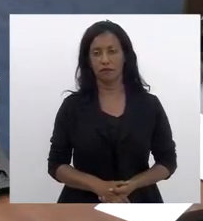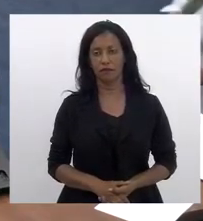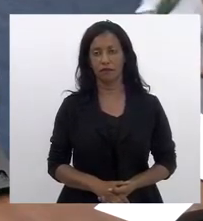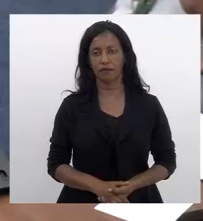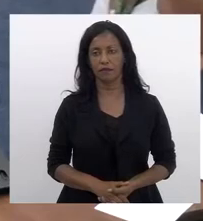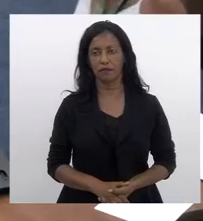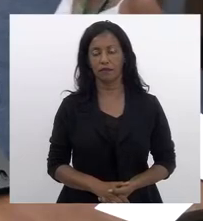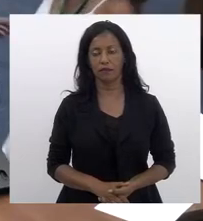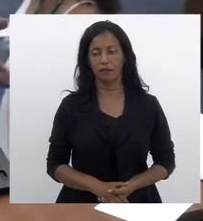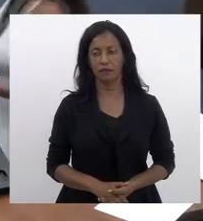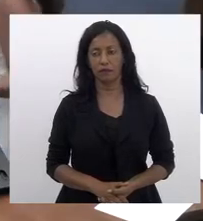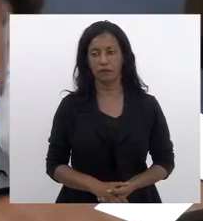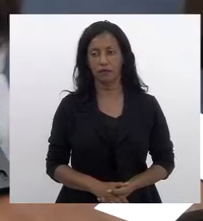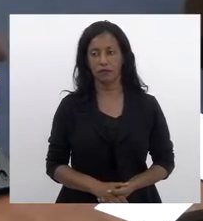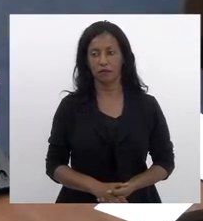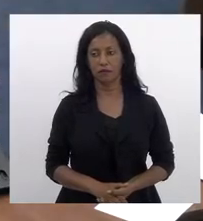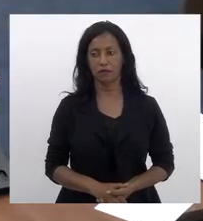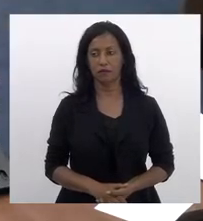presidente.